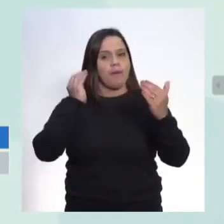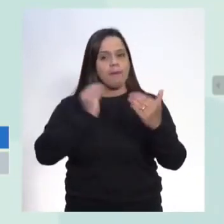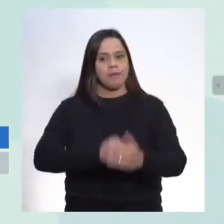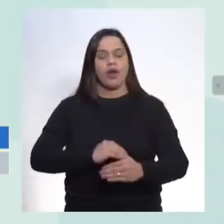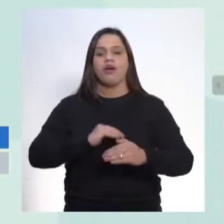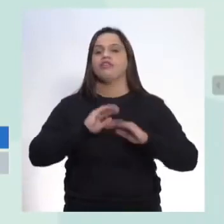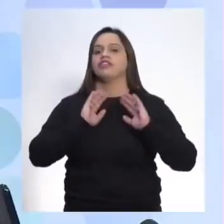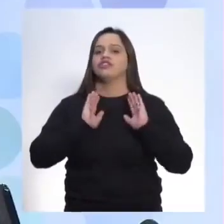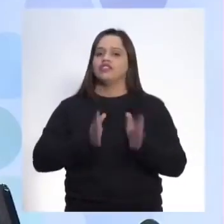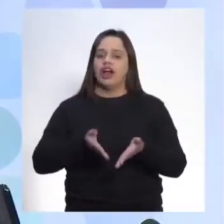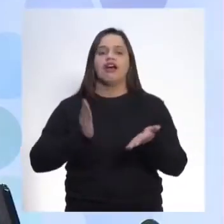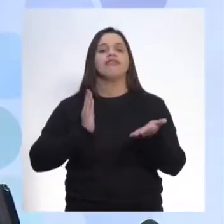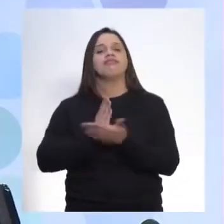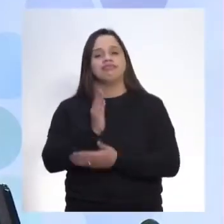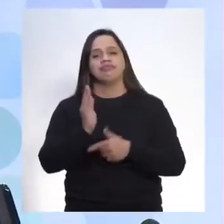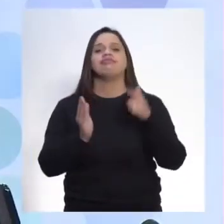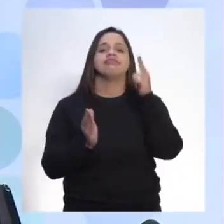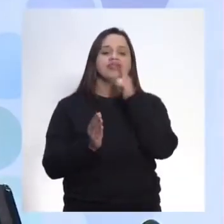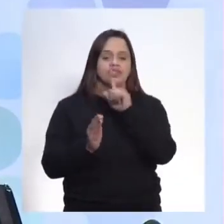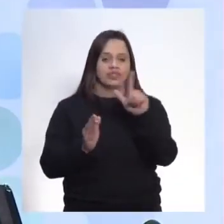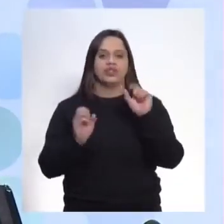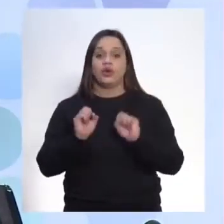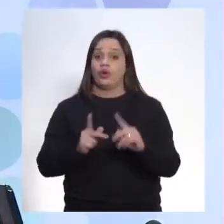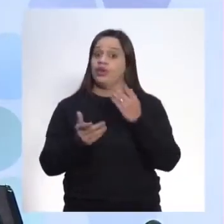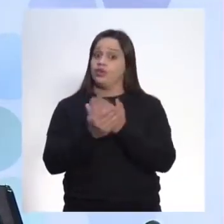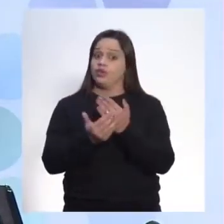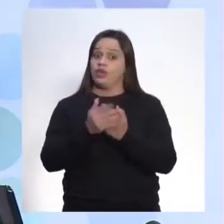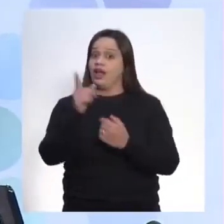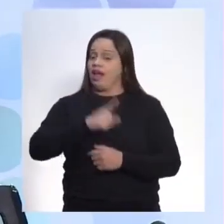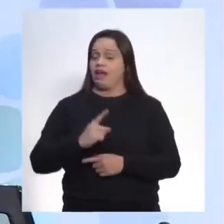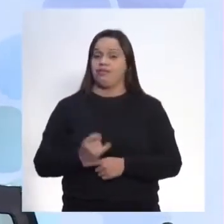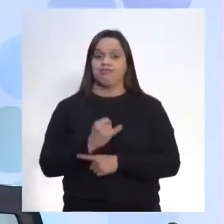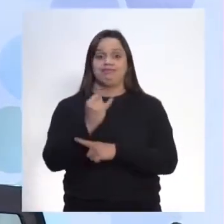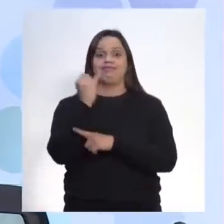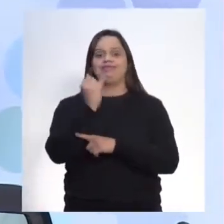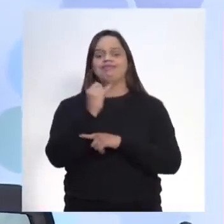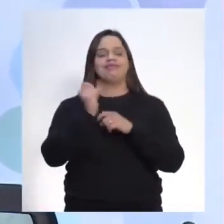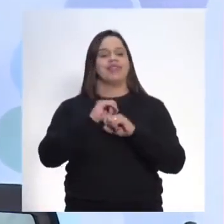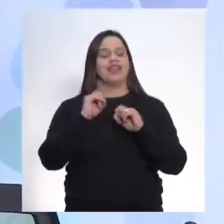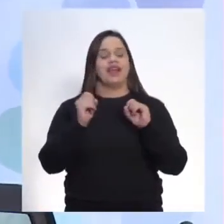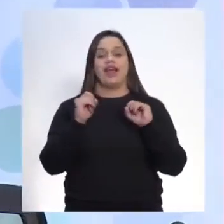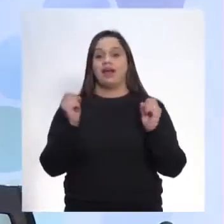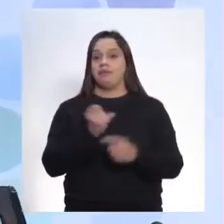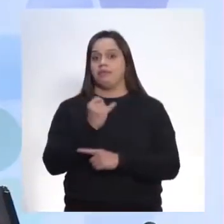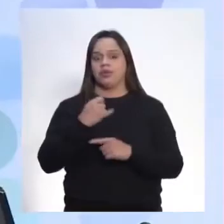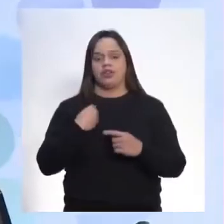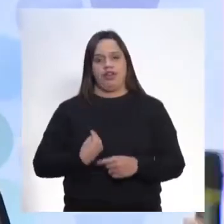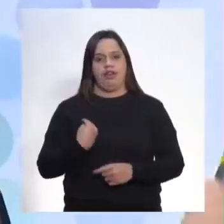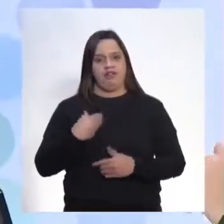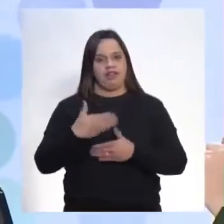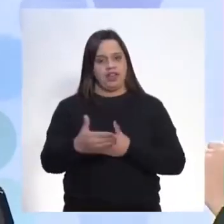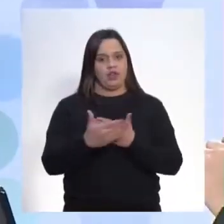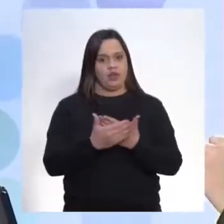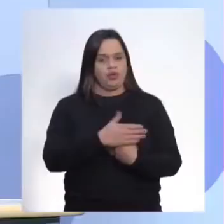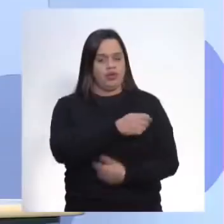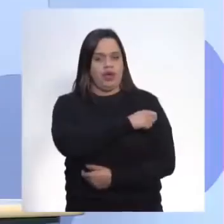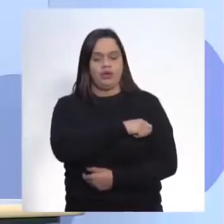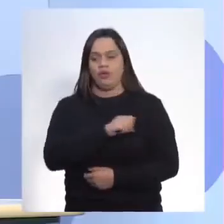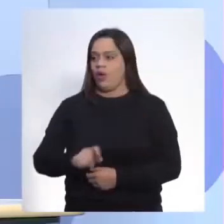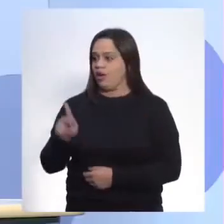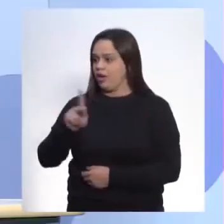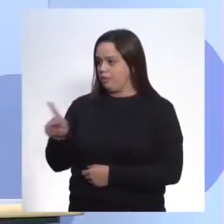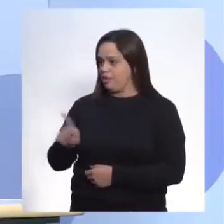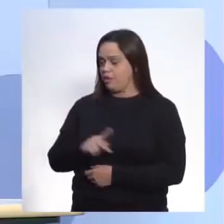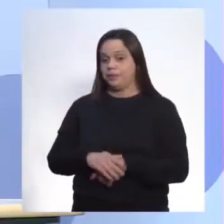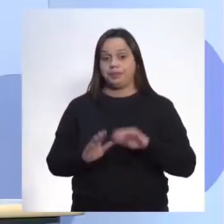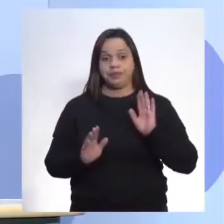prova, naquilo que você tanto almeja. Estudar é fundamental, é extremamente importante. Beleza, Jonas? Tranquilo? Tranquilo. Só